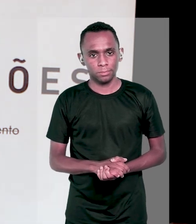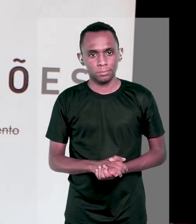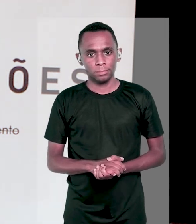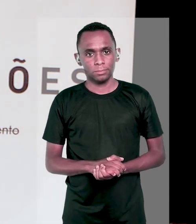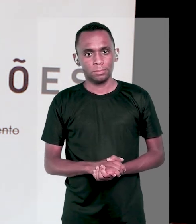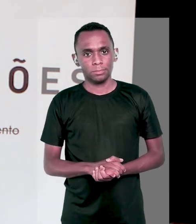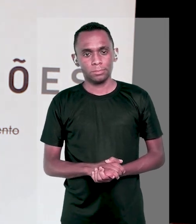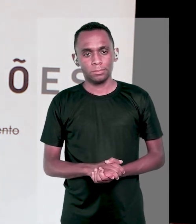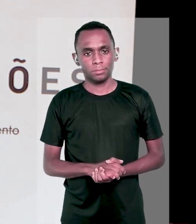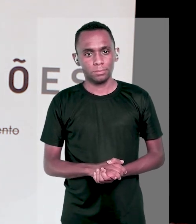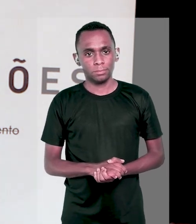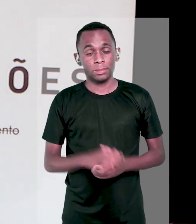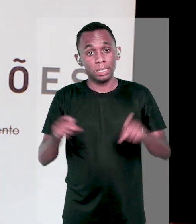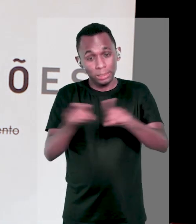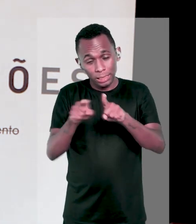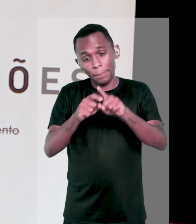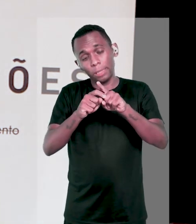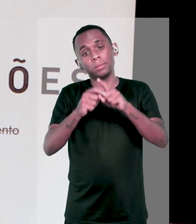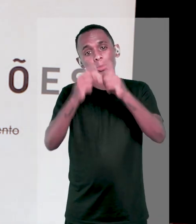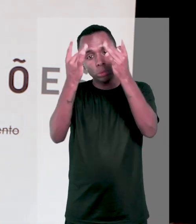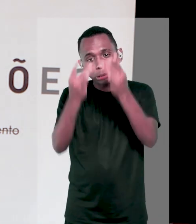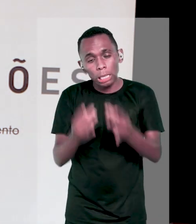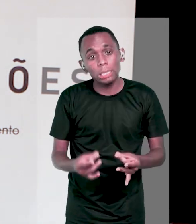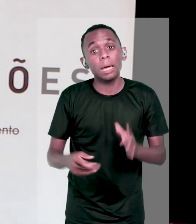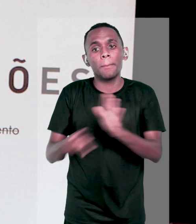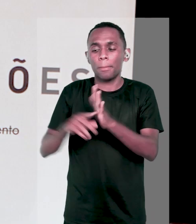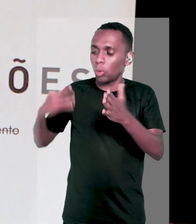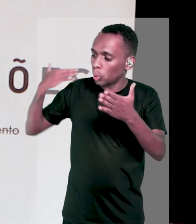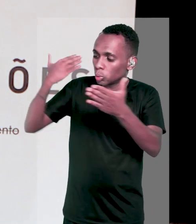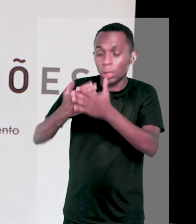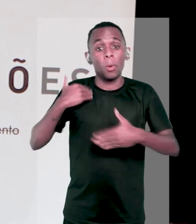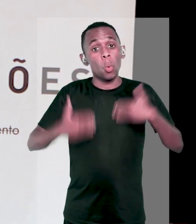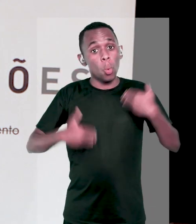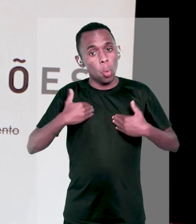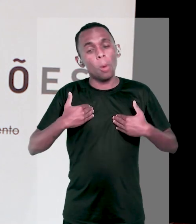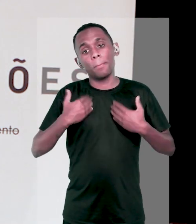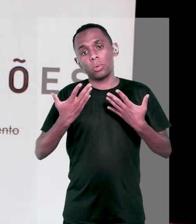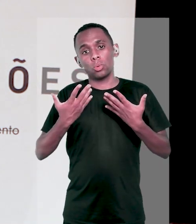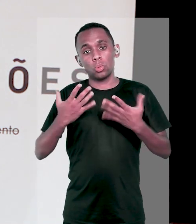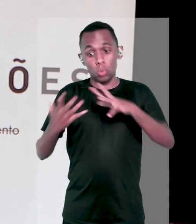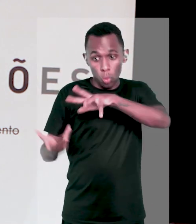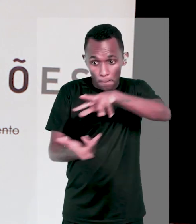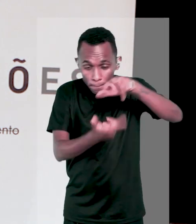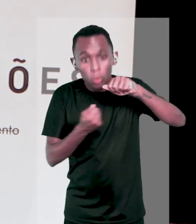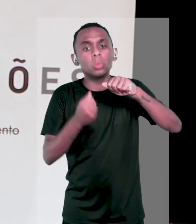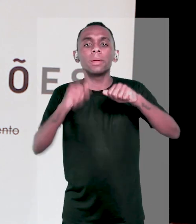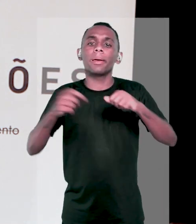pensa fora da transparência conceitual que existe nos processos inerentes da